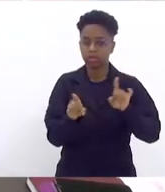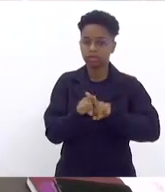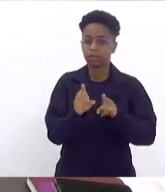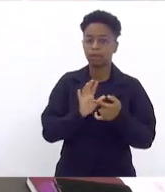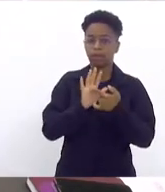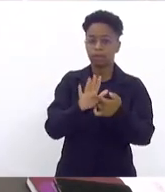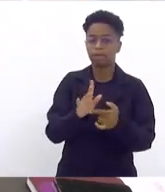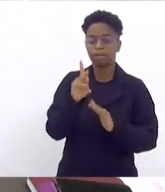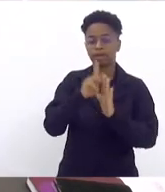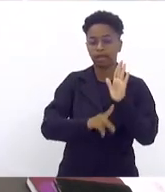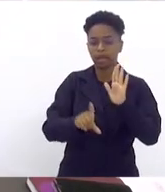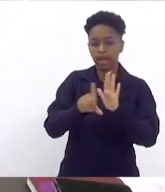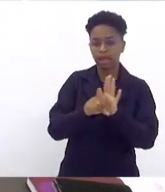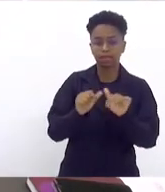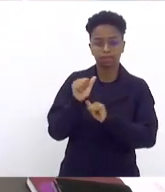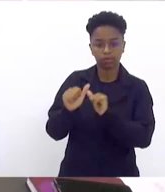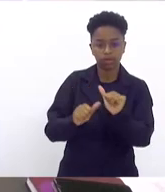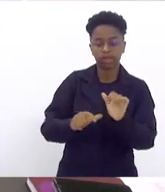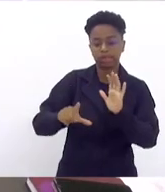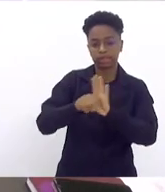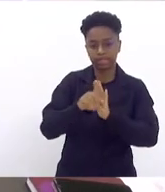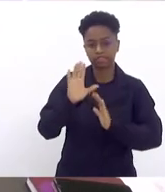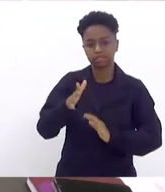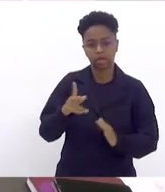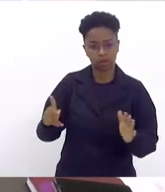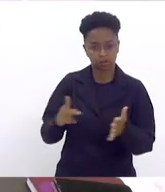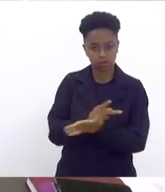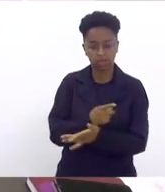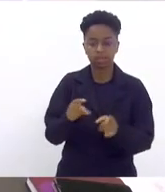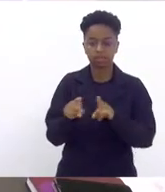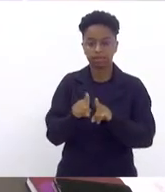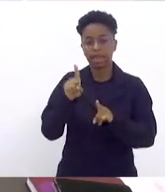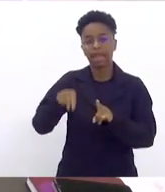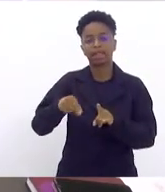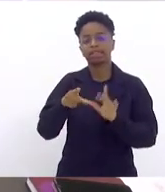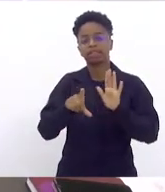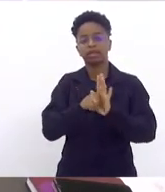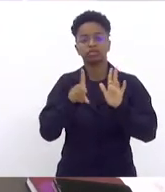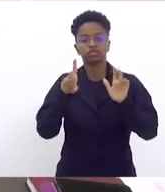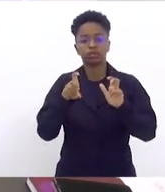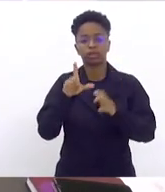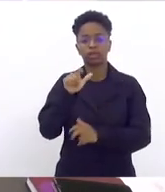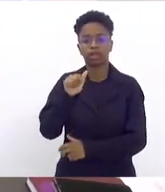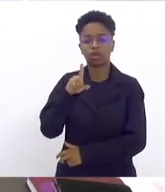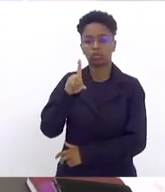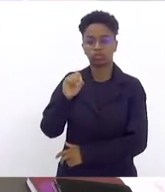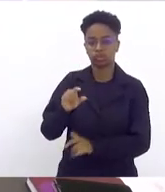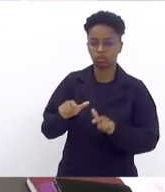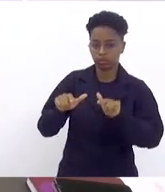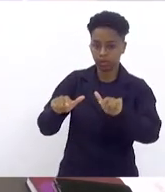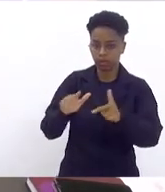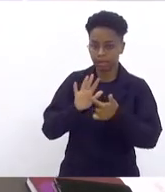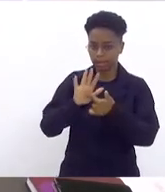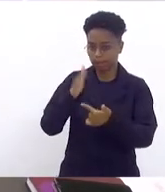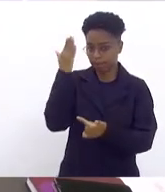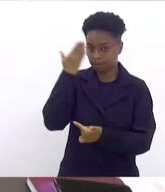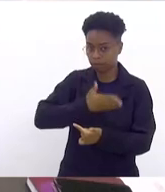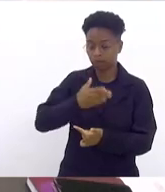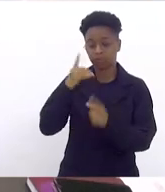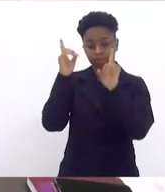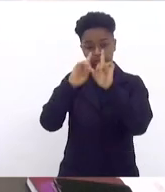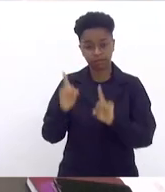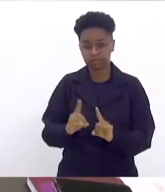PL e converteu em lei, já em vigência, que é justamente a lei que dispõe sobre o laudo médico pericial que atesta